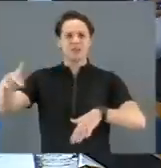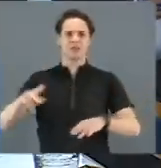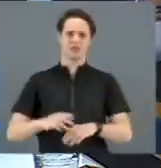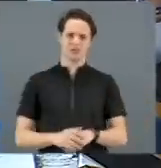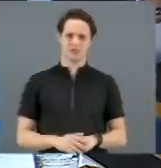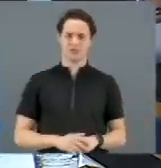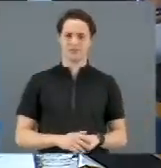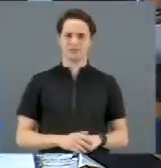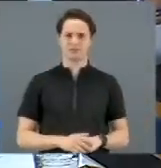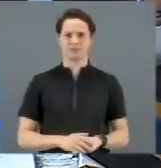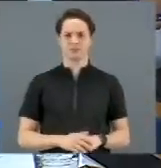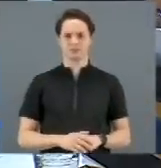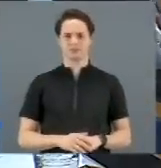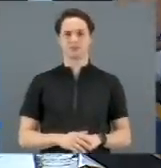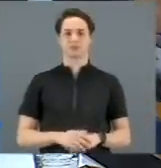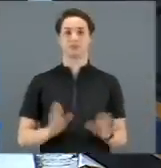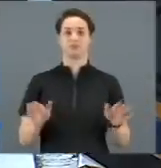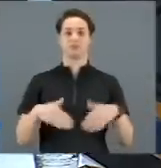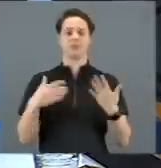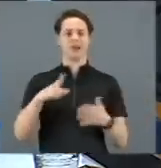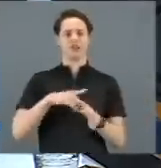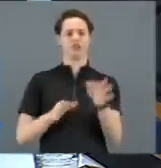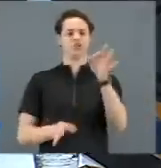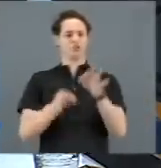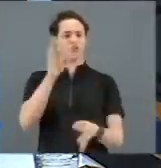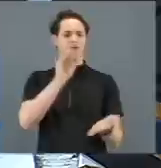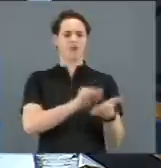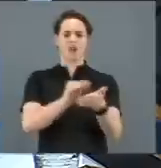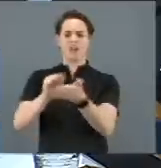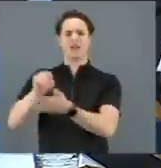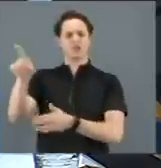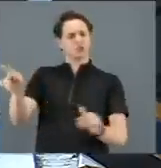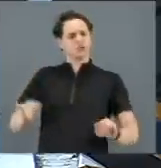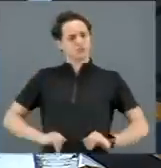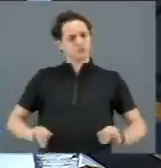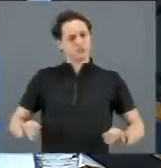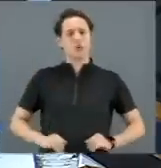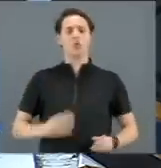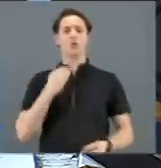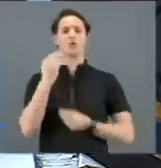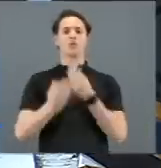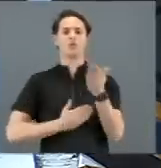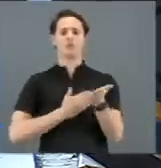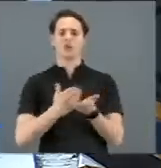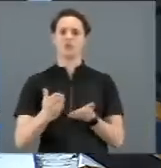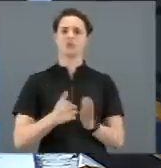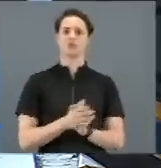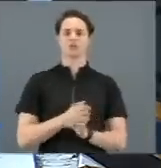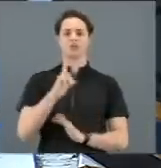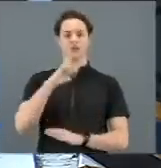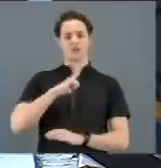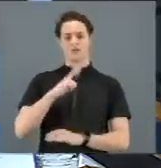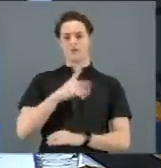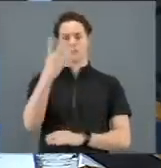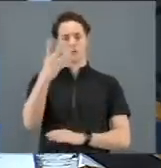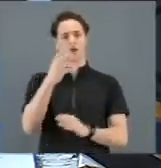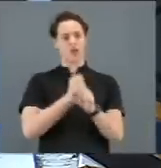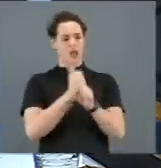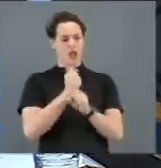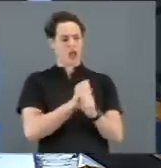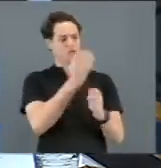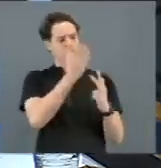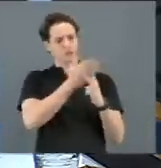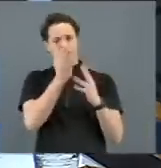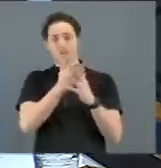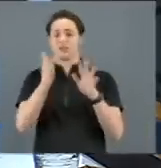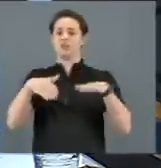reações dele, as injustiças que ele vinha sofrendo e que não começaram nos 4 anos de mandato dele. Então,